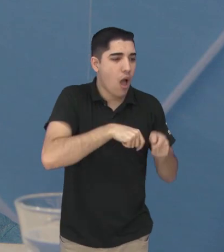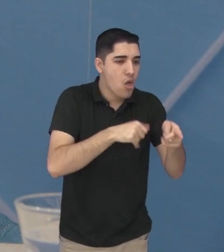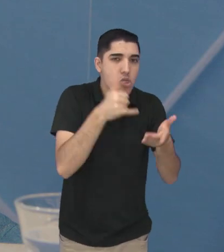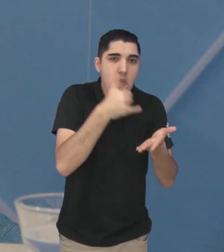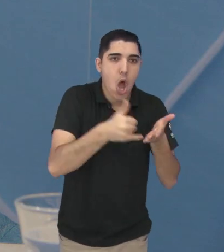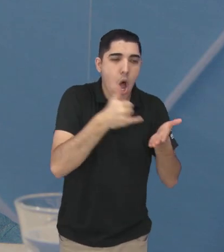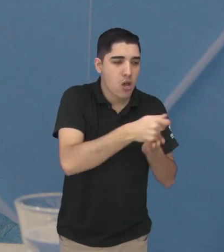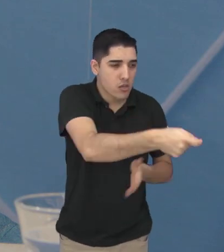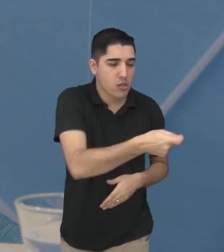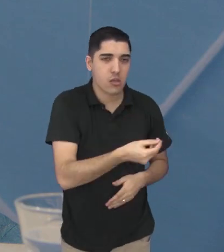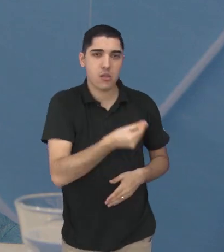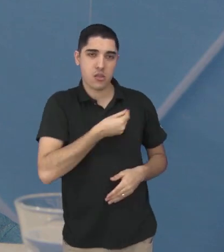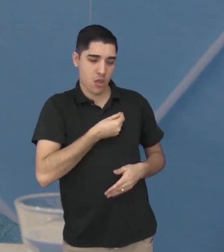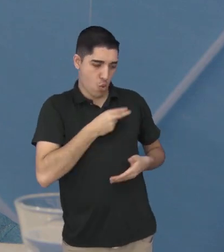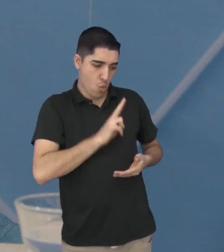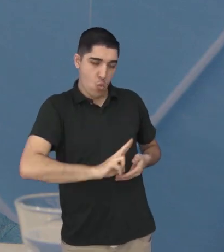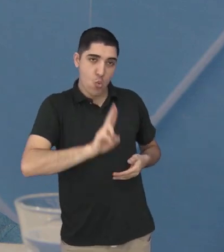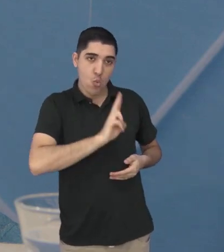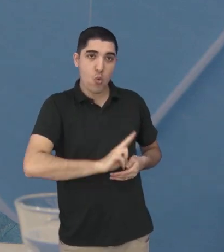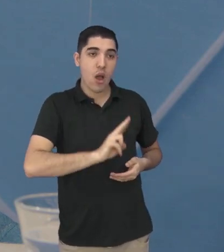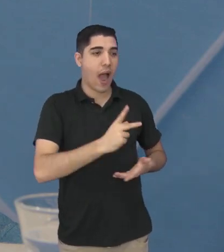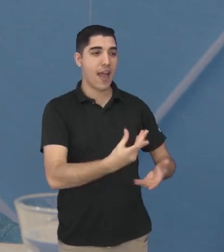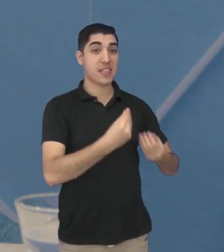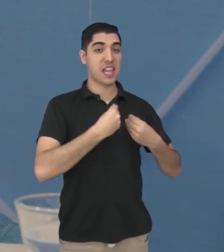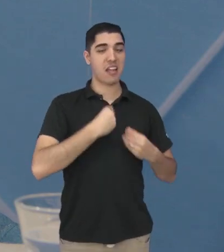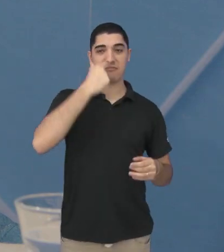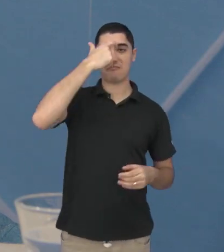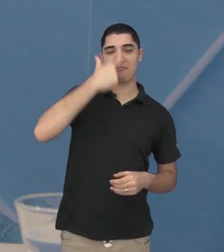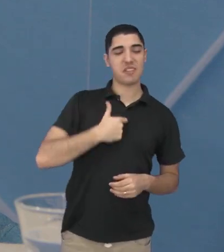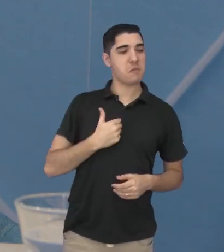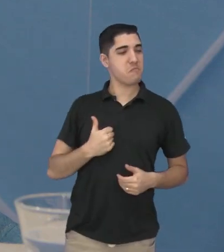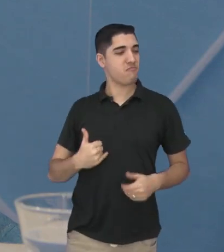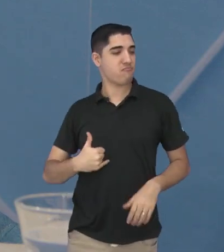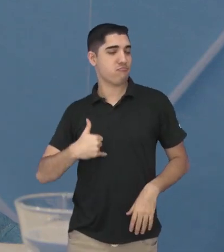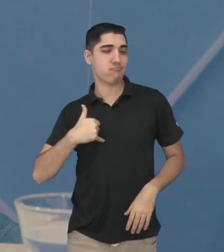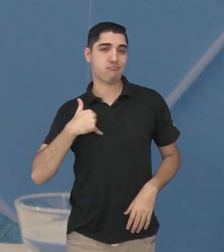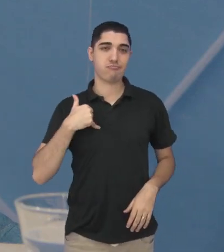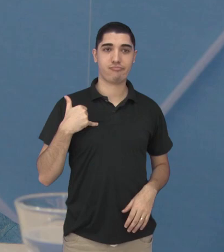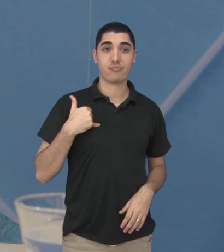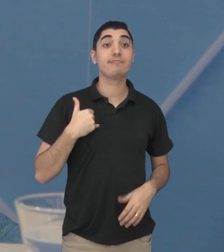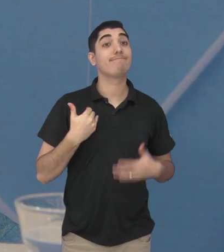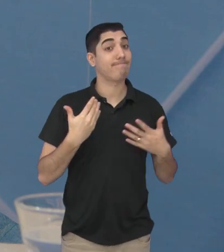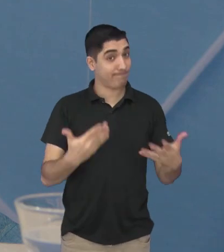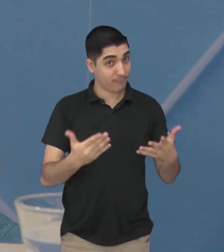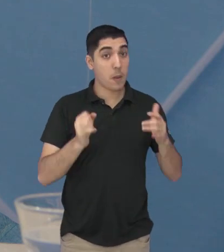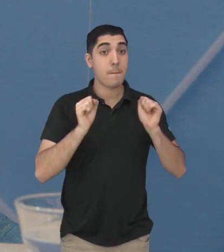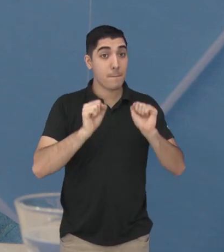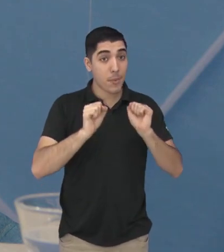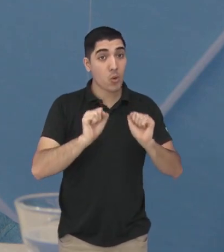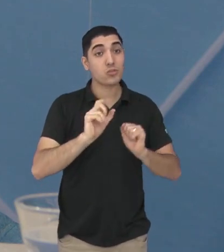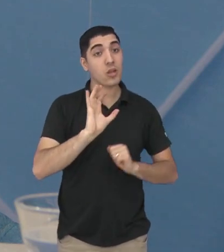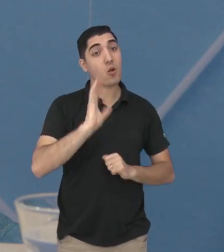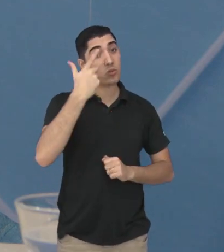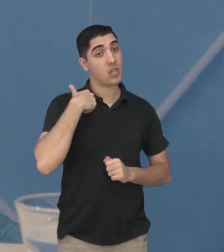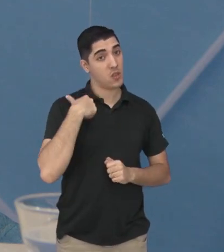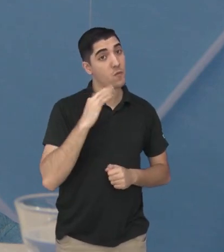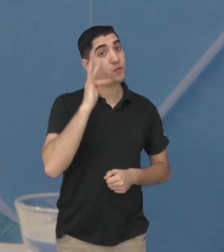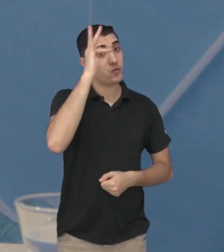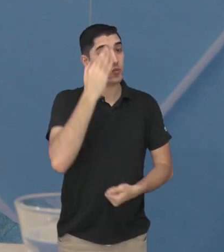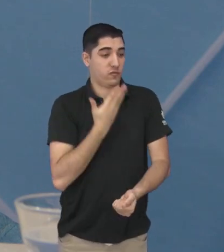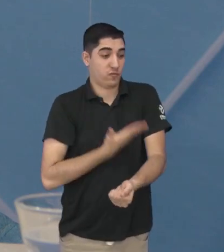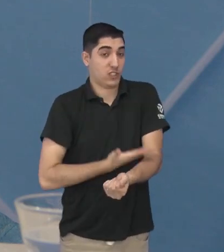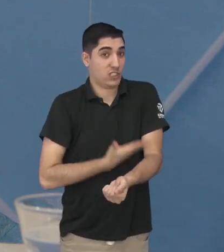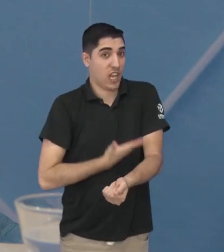droga, isso me traz um bom status. Então, esse conjunto, ele pode me tornar um dependente